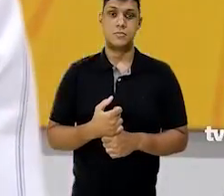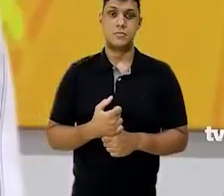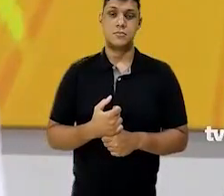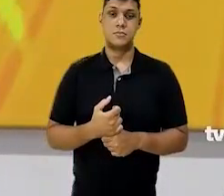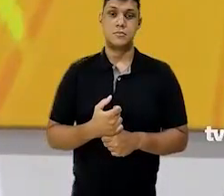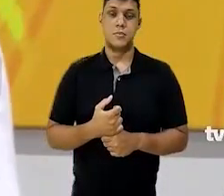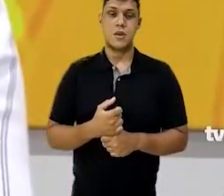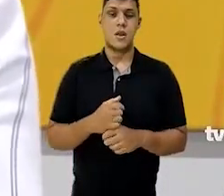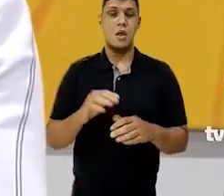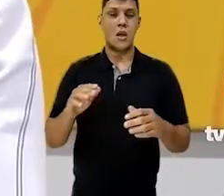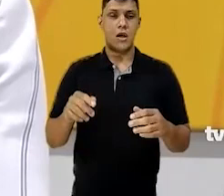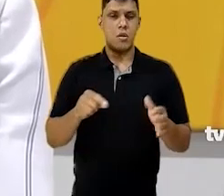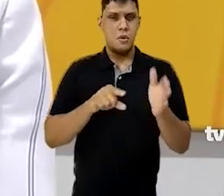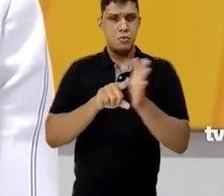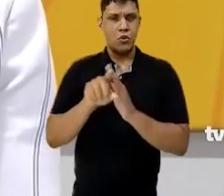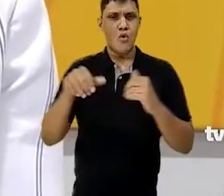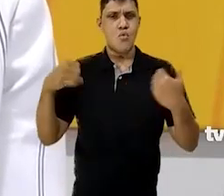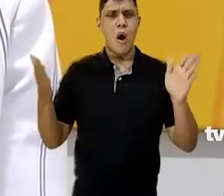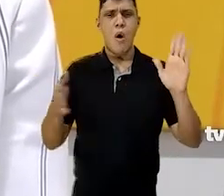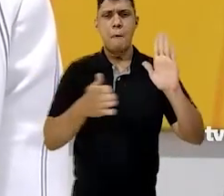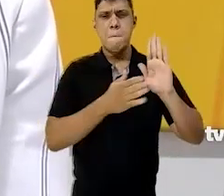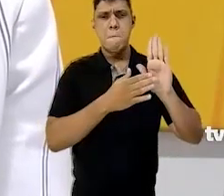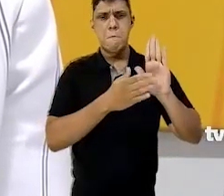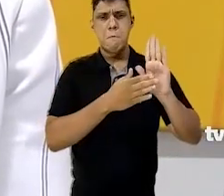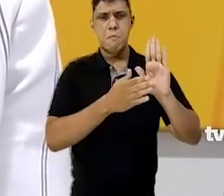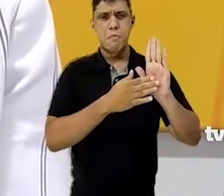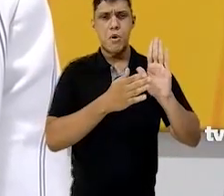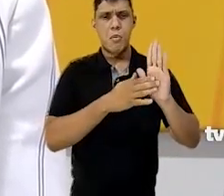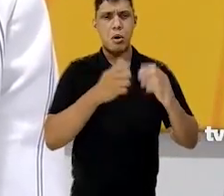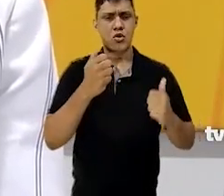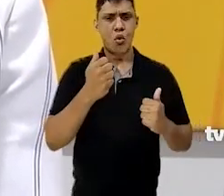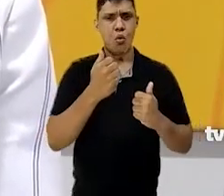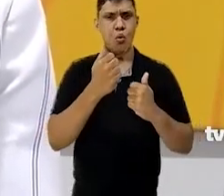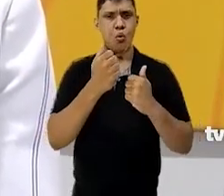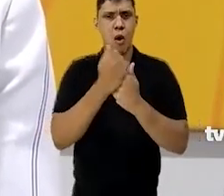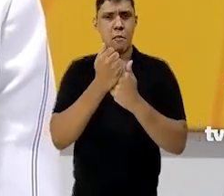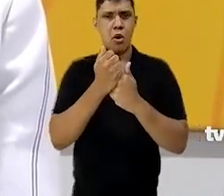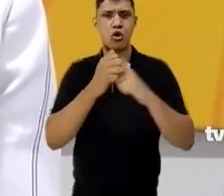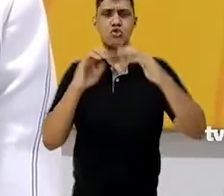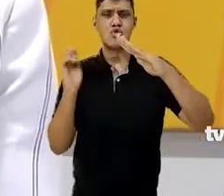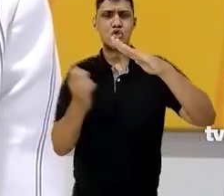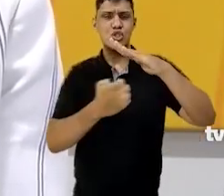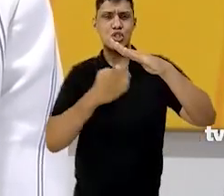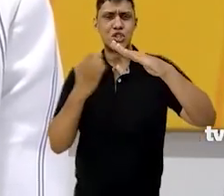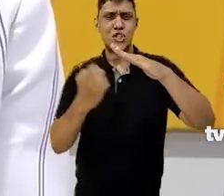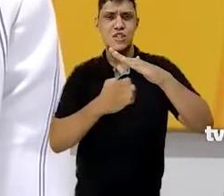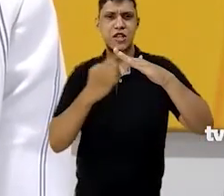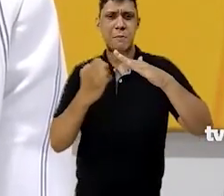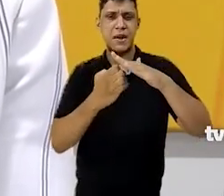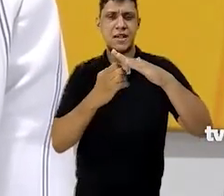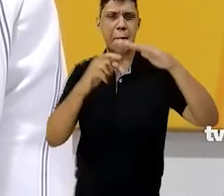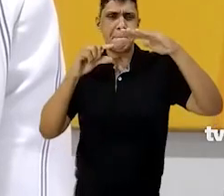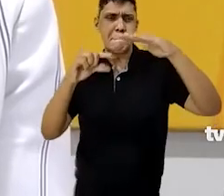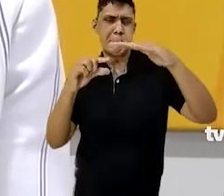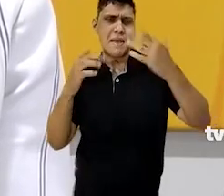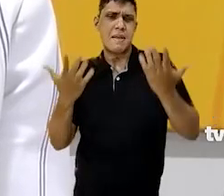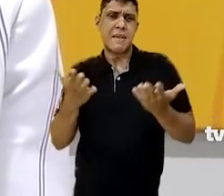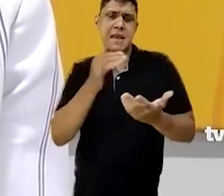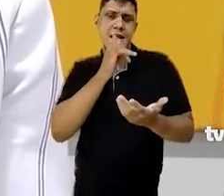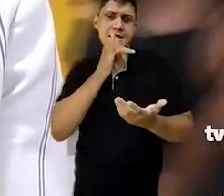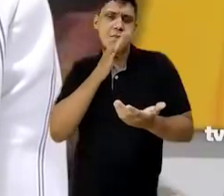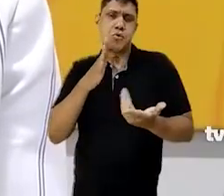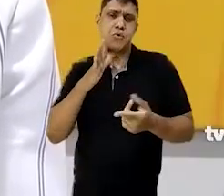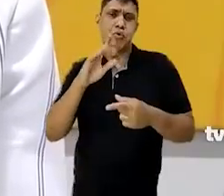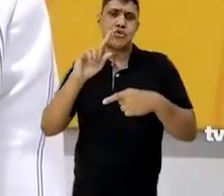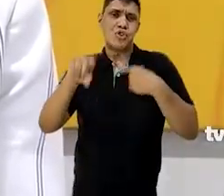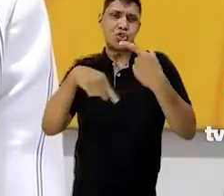Quais as propostas do candidato para apoio ao micro e pequeno empresário caicoense no pós-pandemia, com foco no